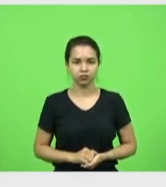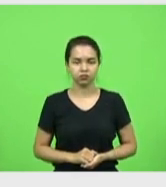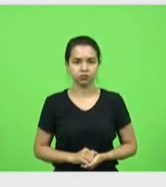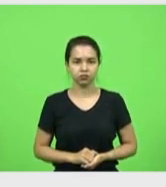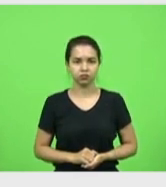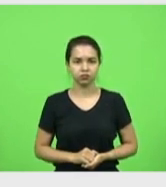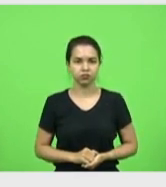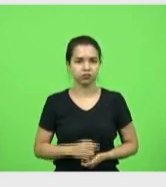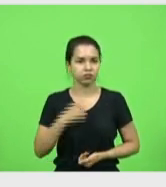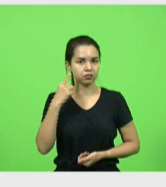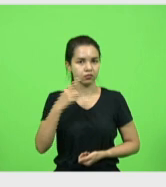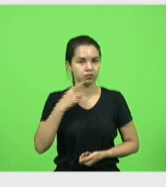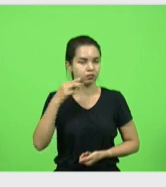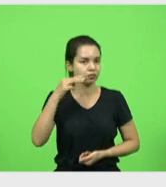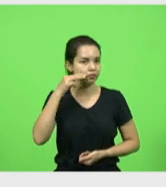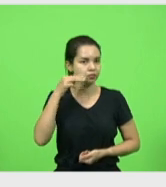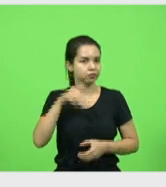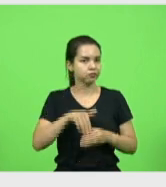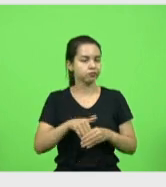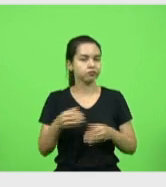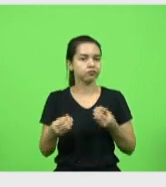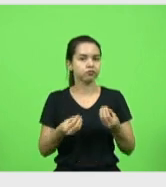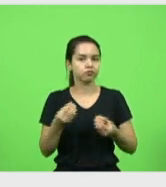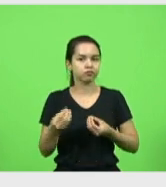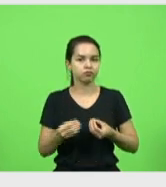Como vota a deputada Marlene Fengler?